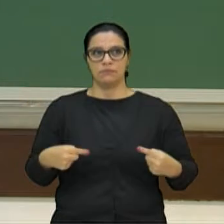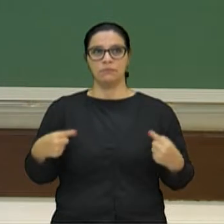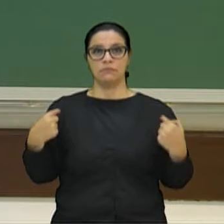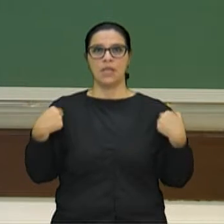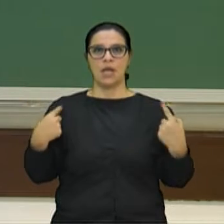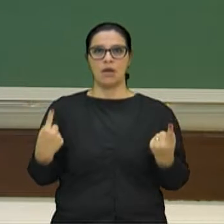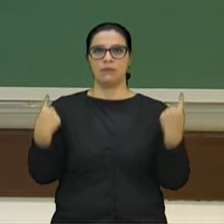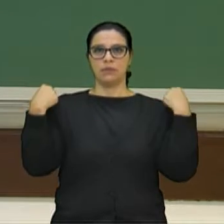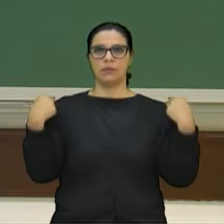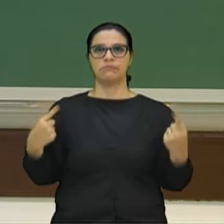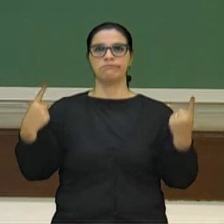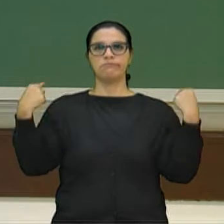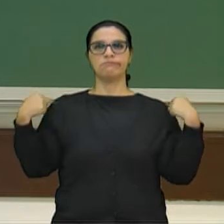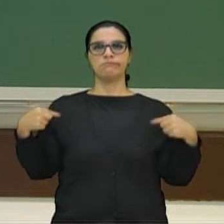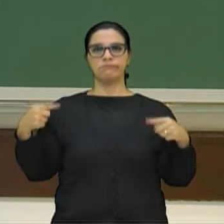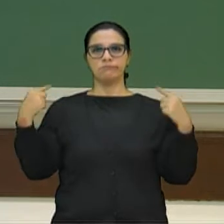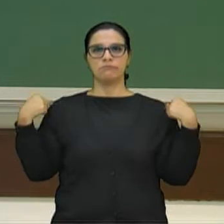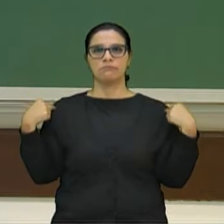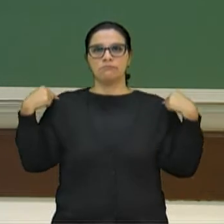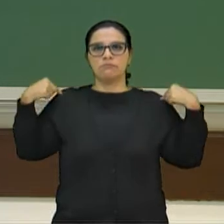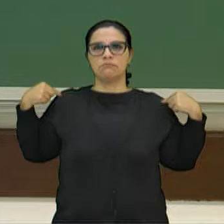Ombros lá atrás.